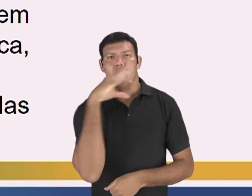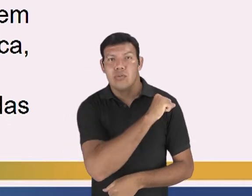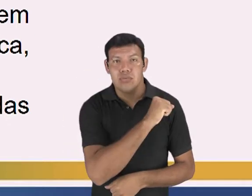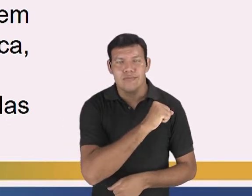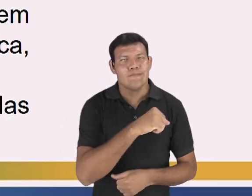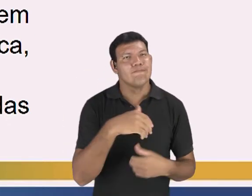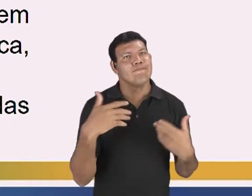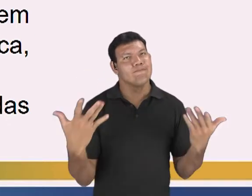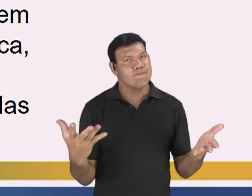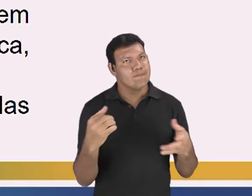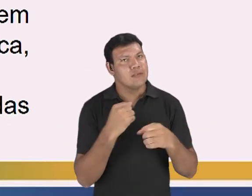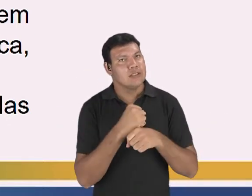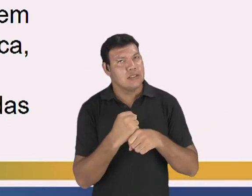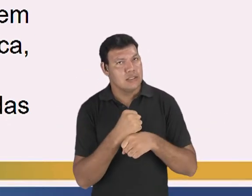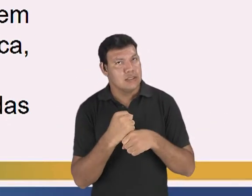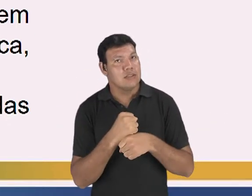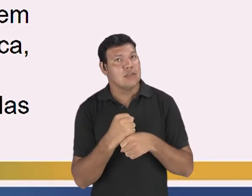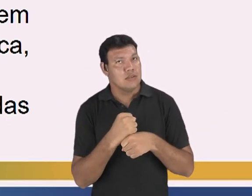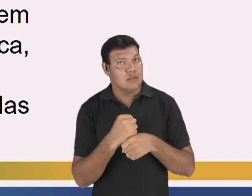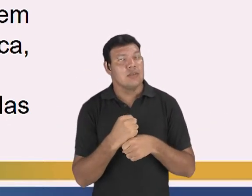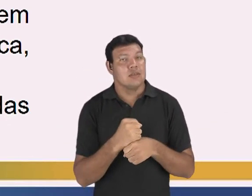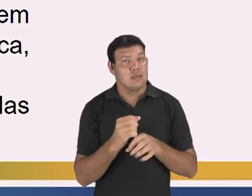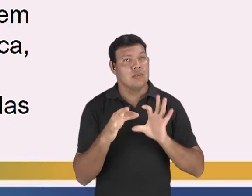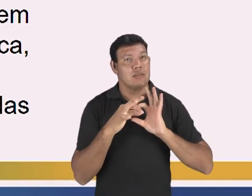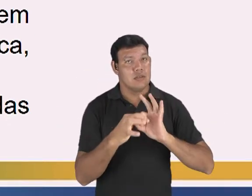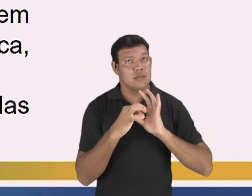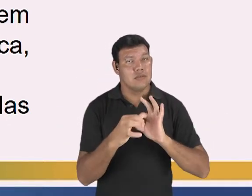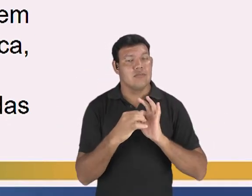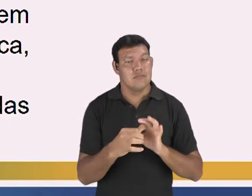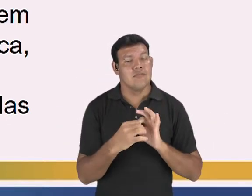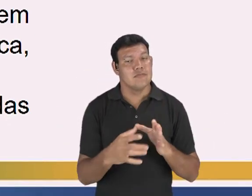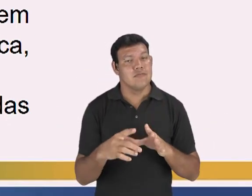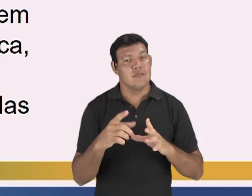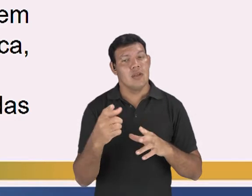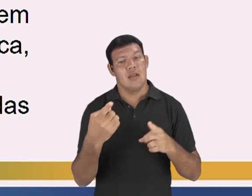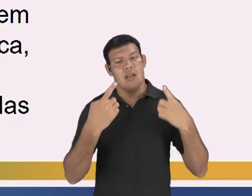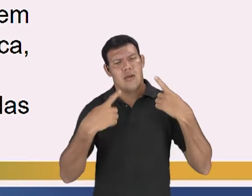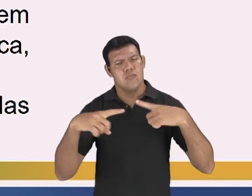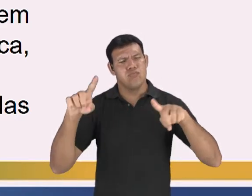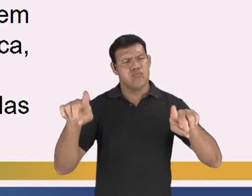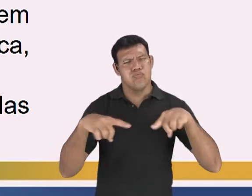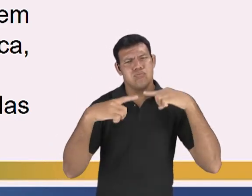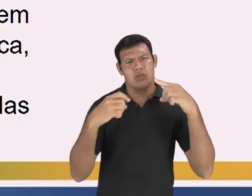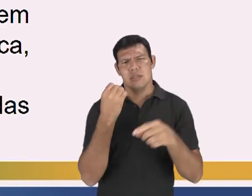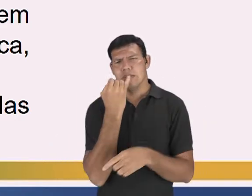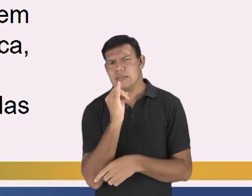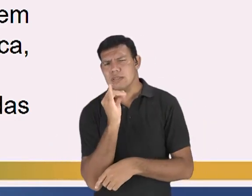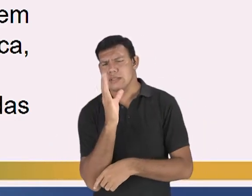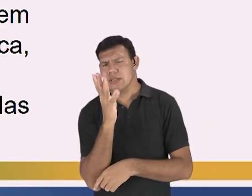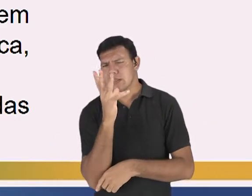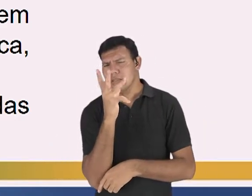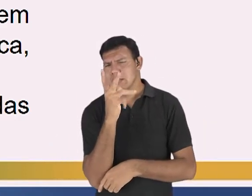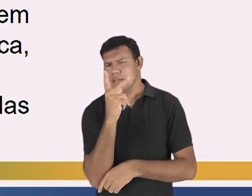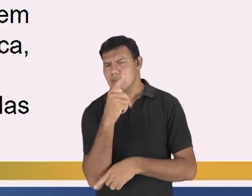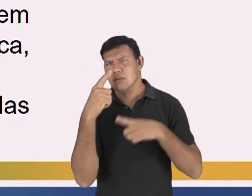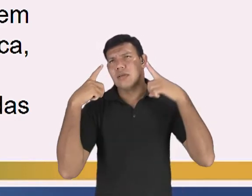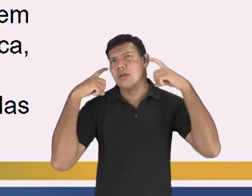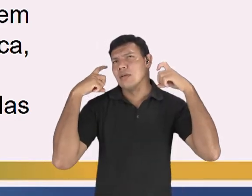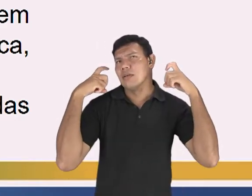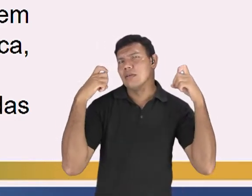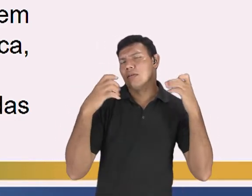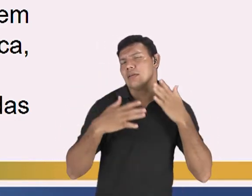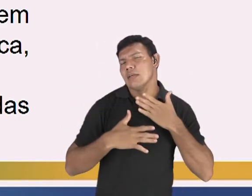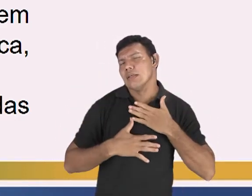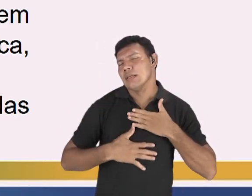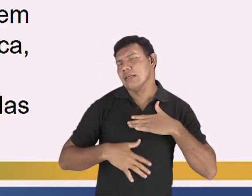Essa duração ela está intimamente ligada ao ritmo. Se eu demoro mais num som, eu tenho ritmos mais